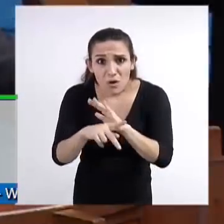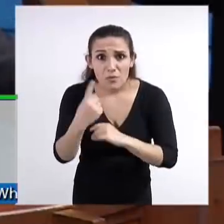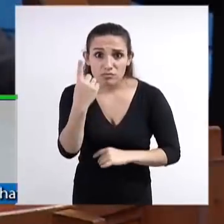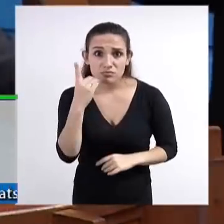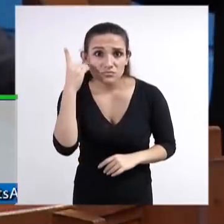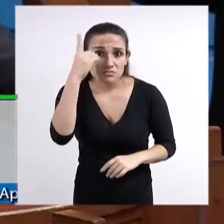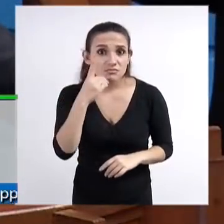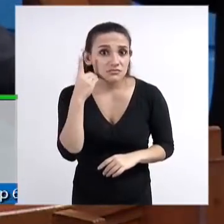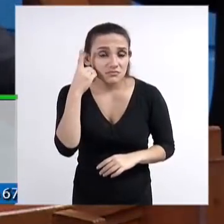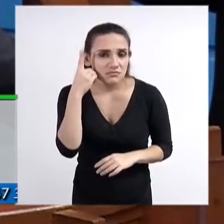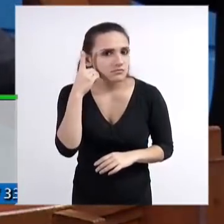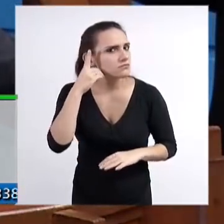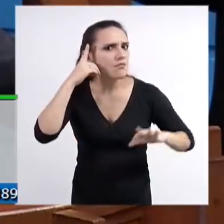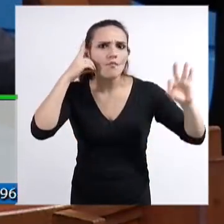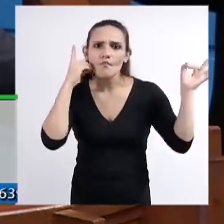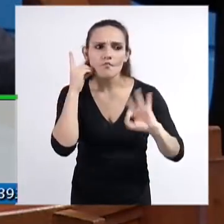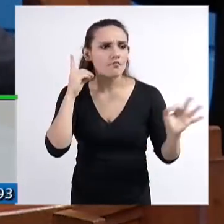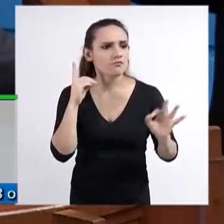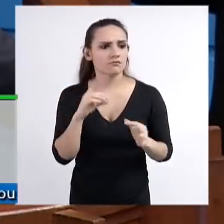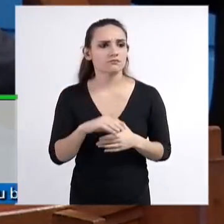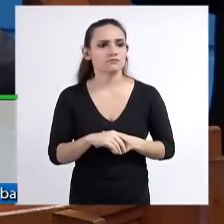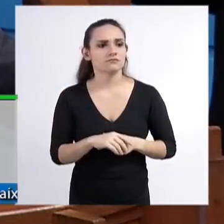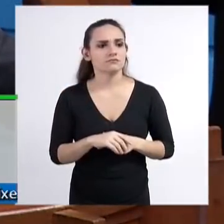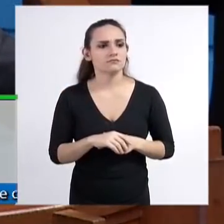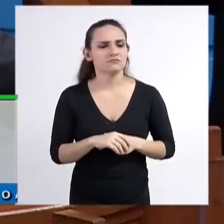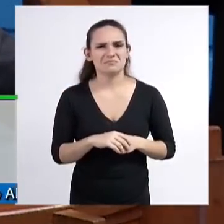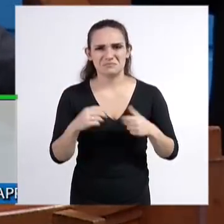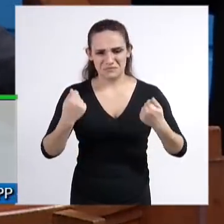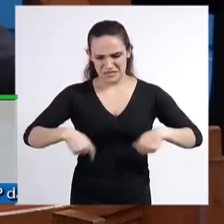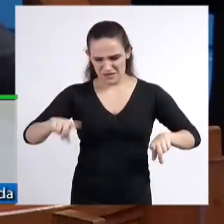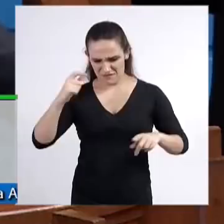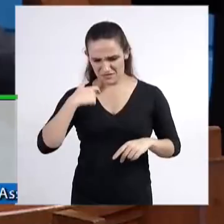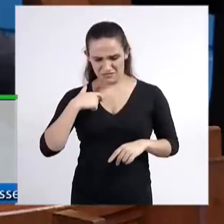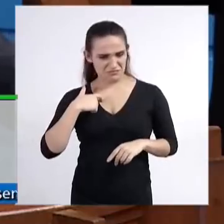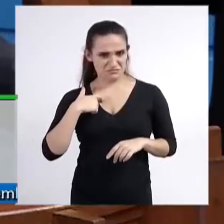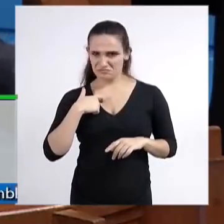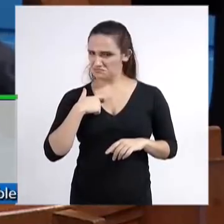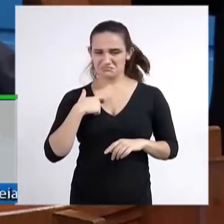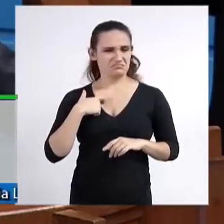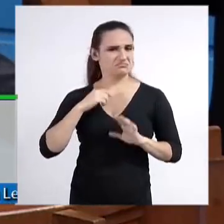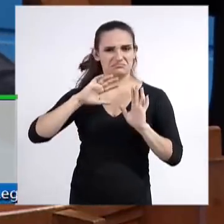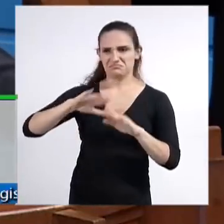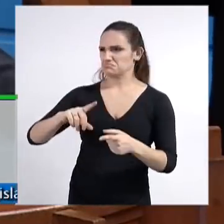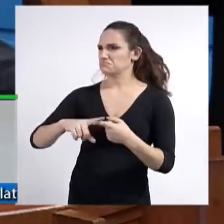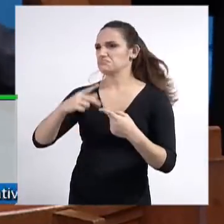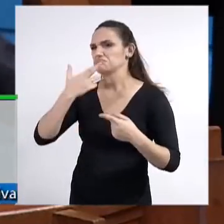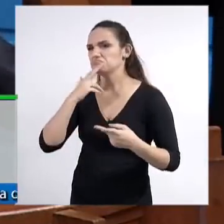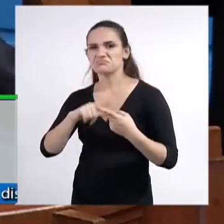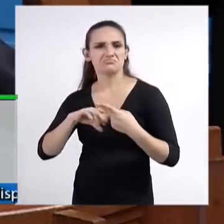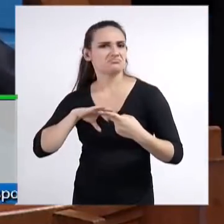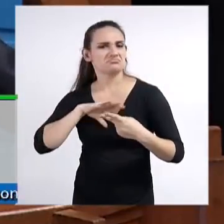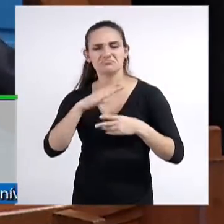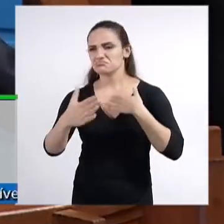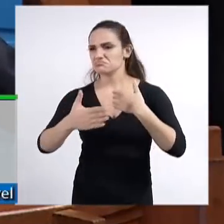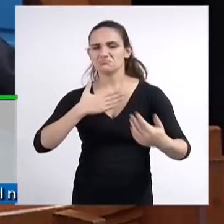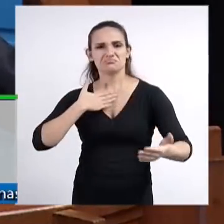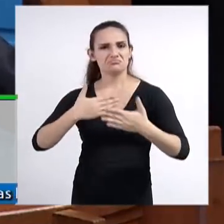deputado. E esse deputado não precisava ser o deputado Cabalmi, não. Qualquer um de vossas excelências que estava lá, eu me sentiria